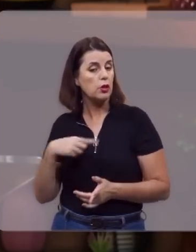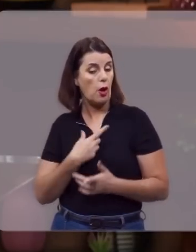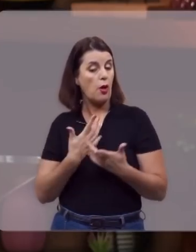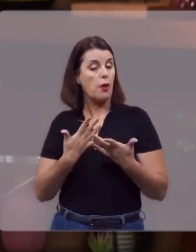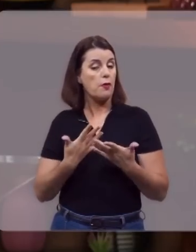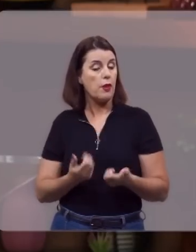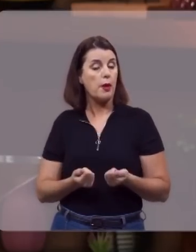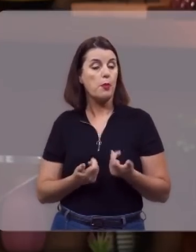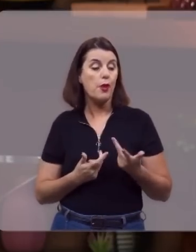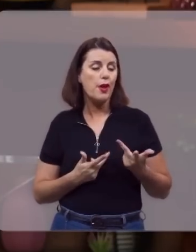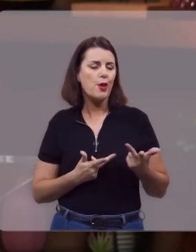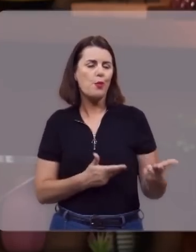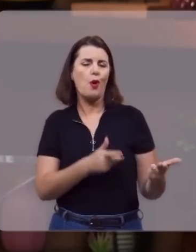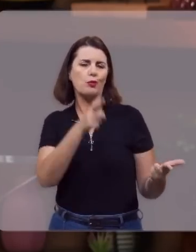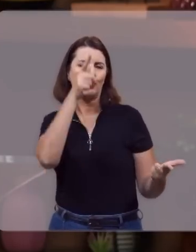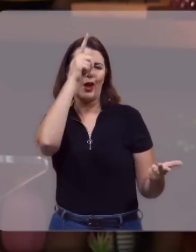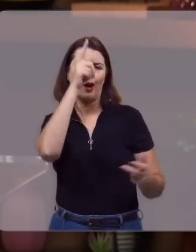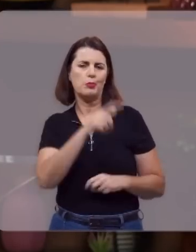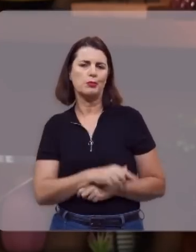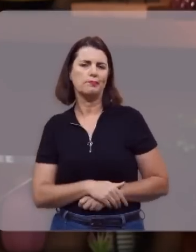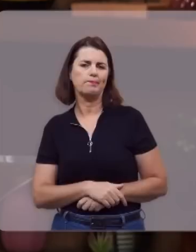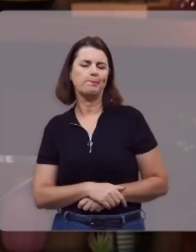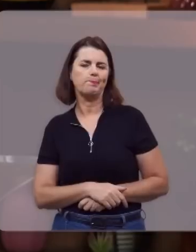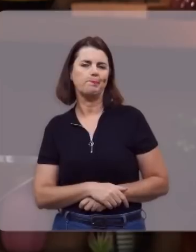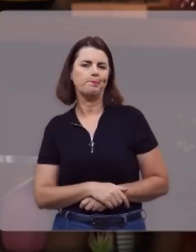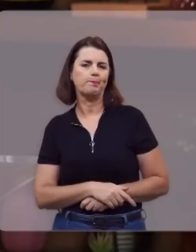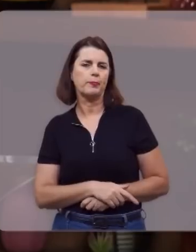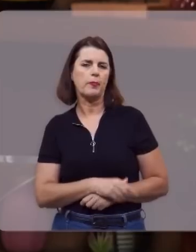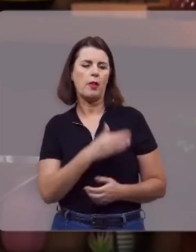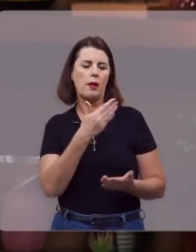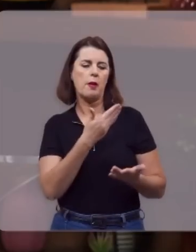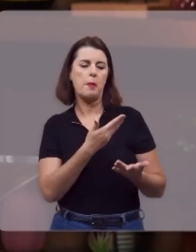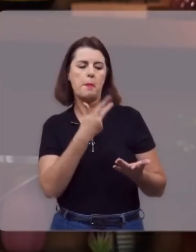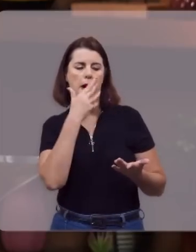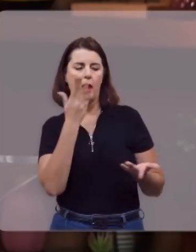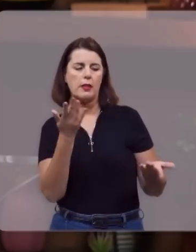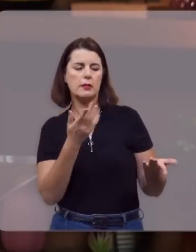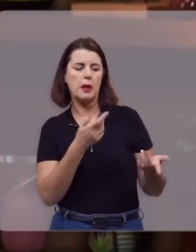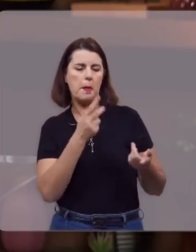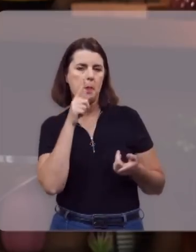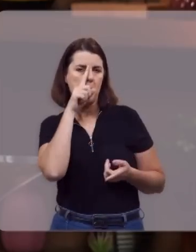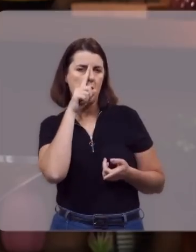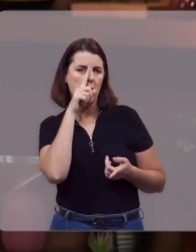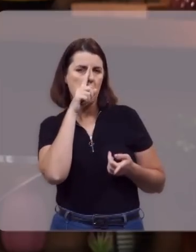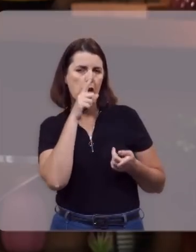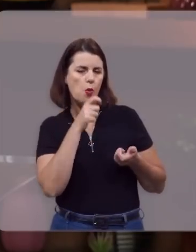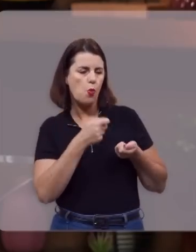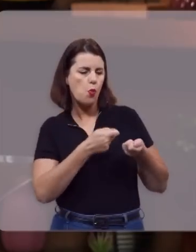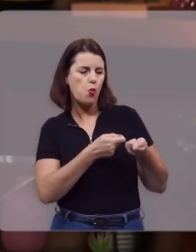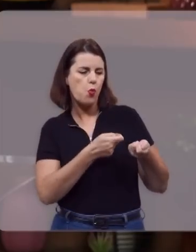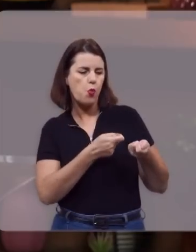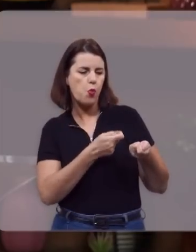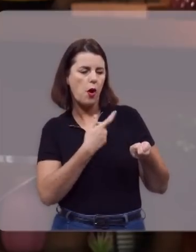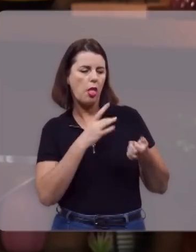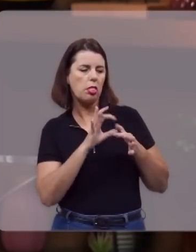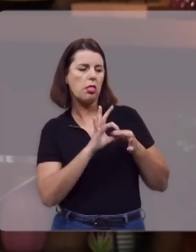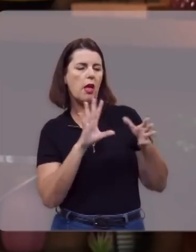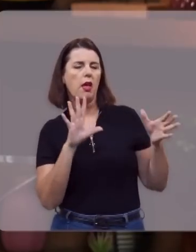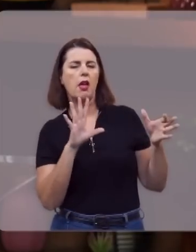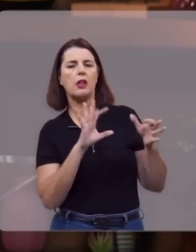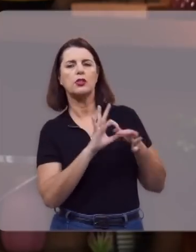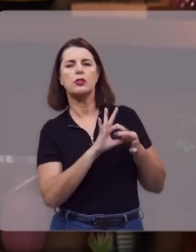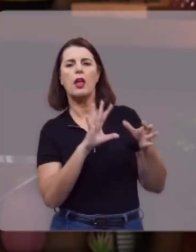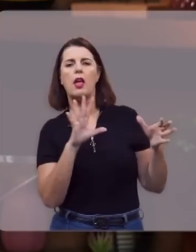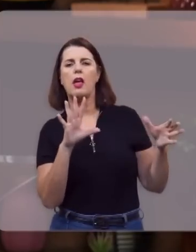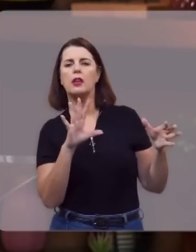vamos fazer o jogo do diabo. Nós vamos cair nas suas armadilhas, nas suas